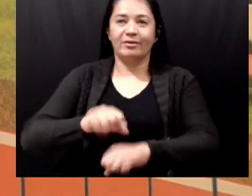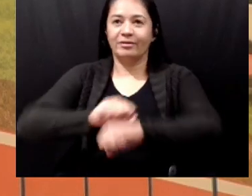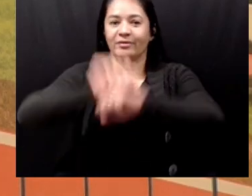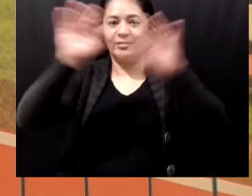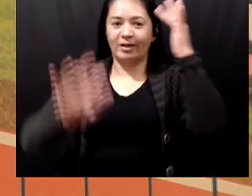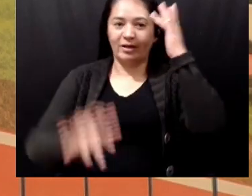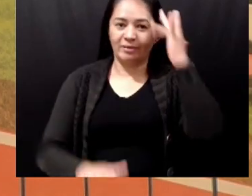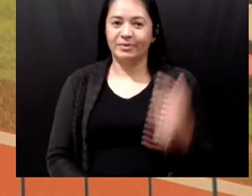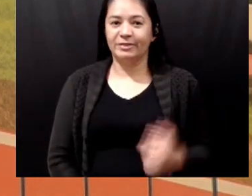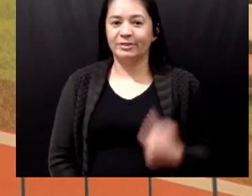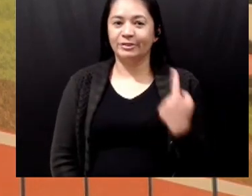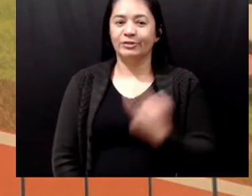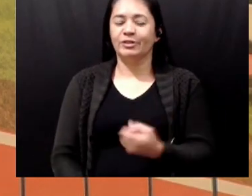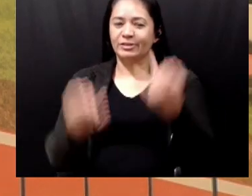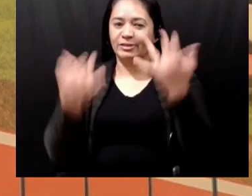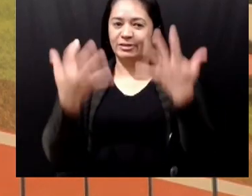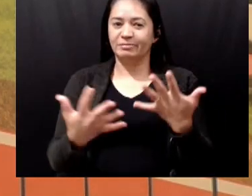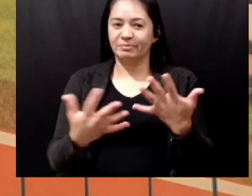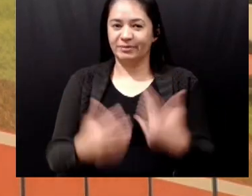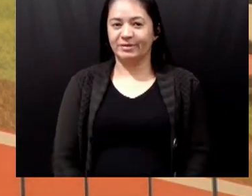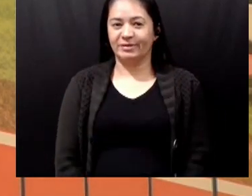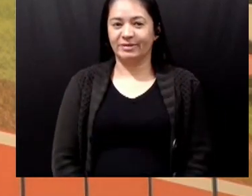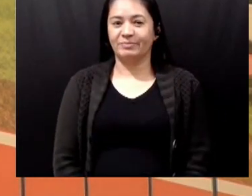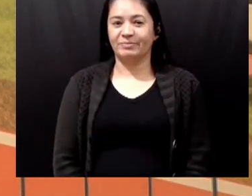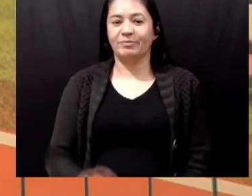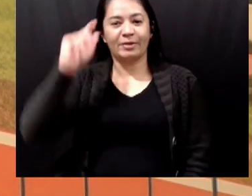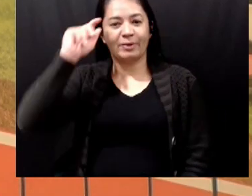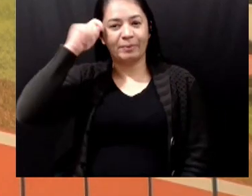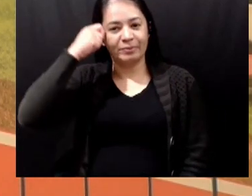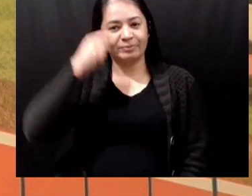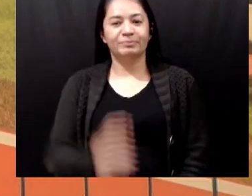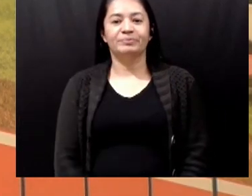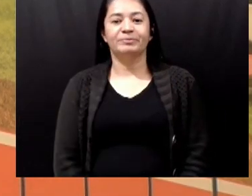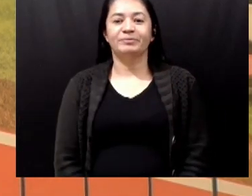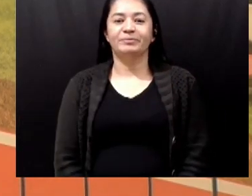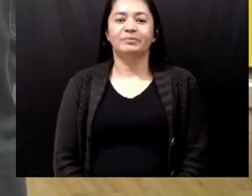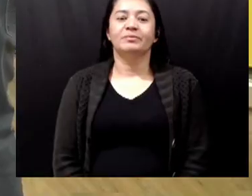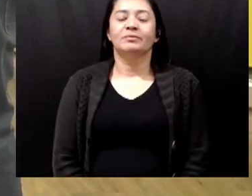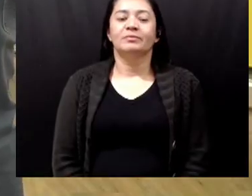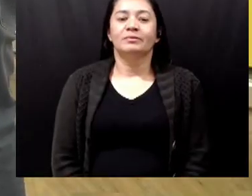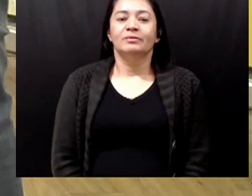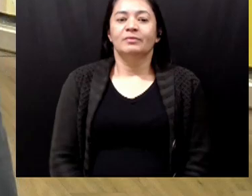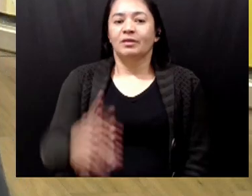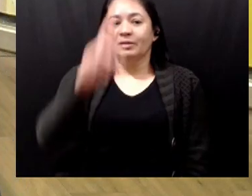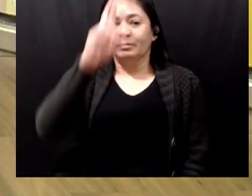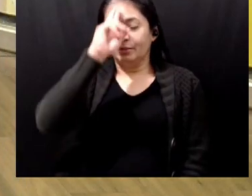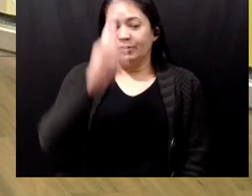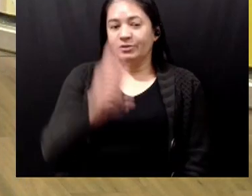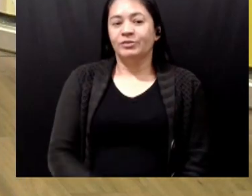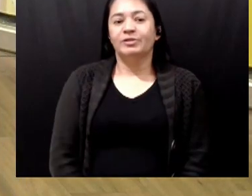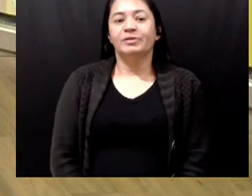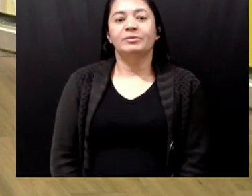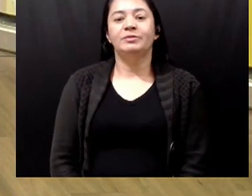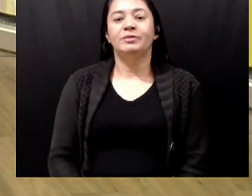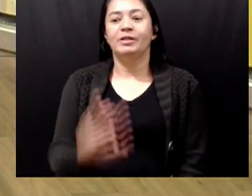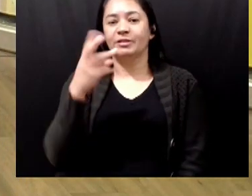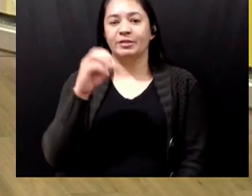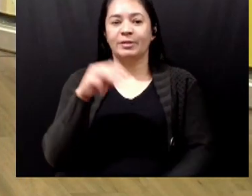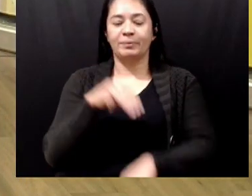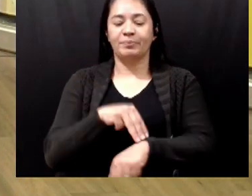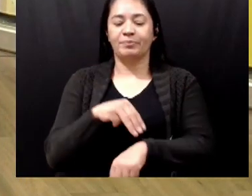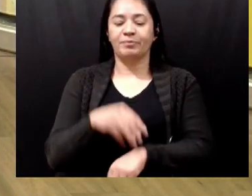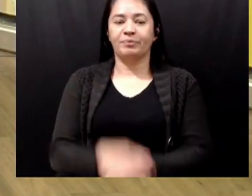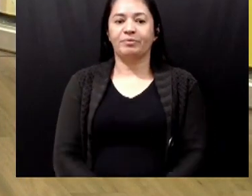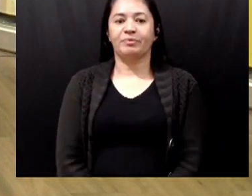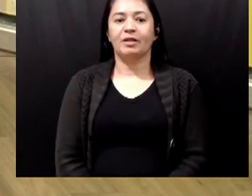de Ponte Preta e Tombense. 12h mais 34 minutos, vamos aqui na câmera 2 para nós mostrarmos,